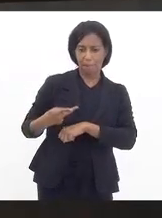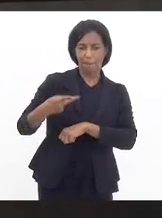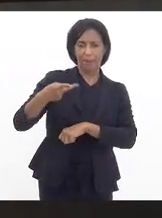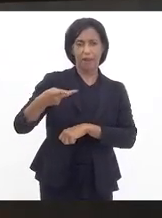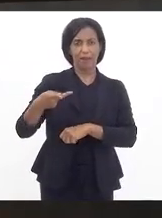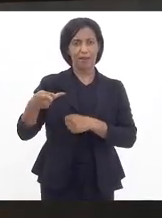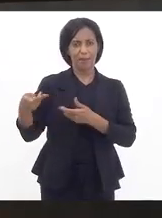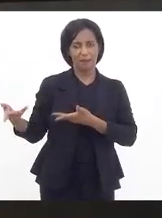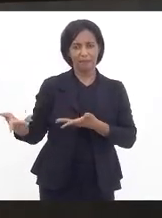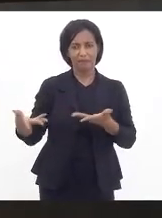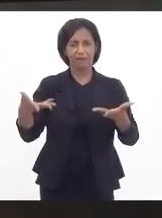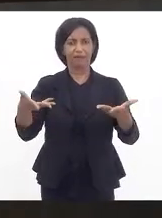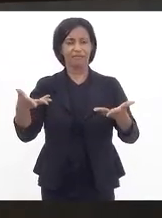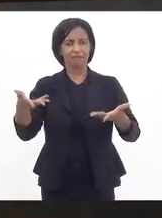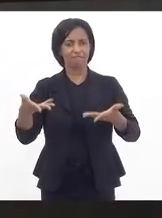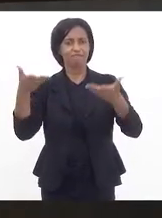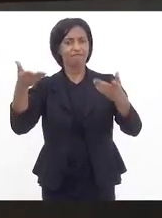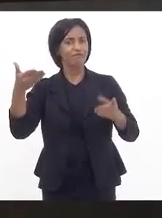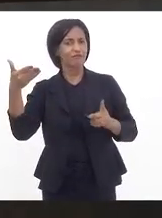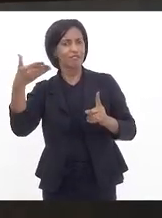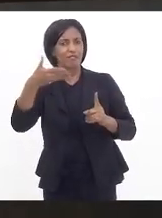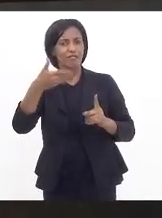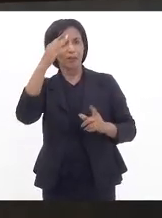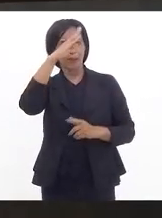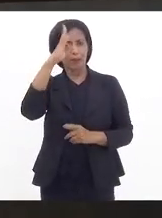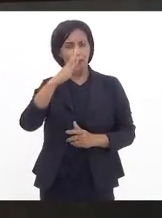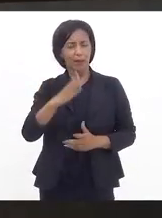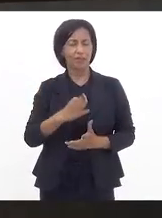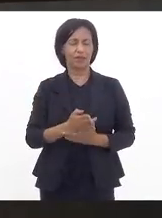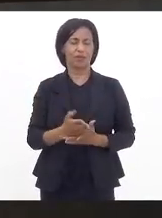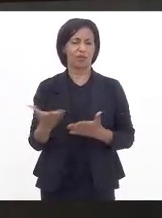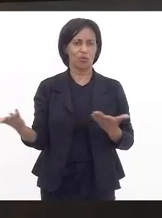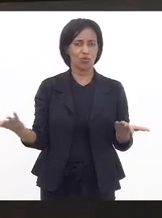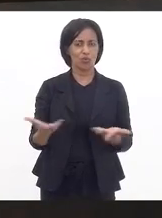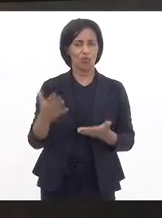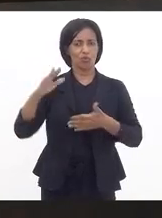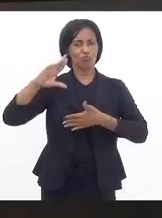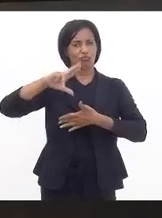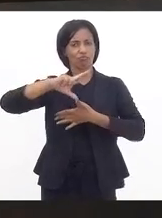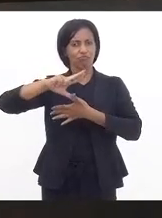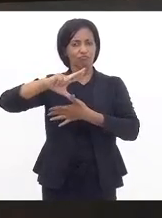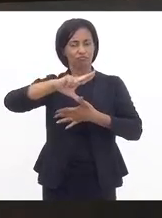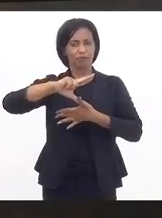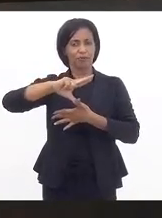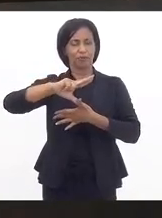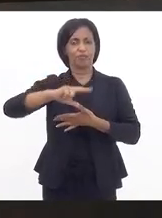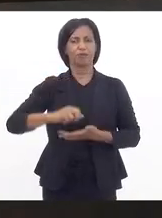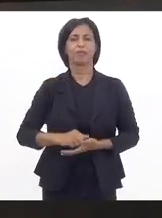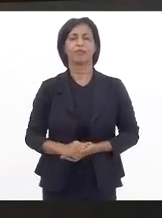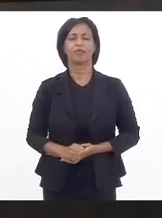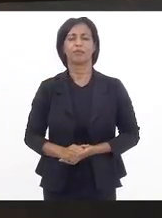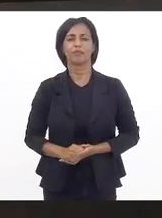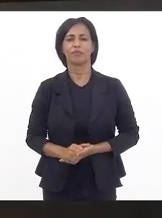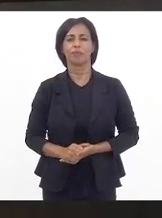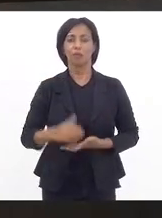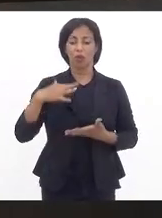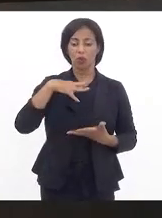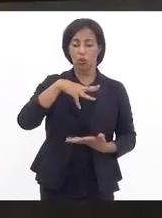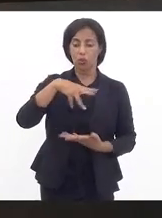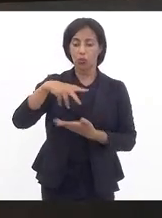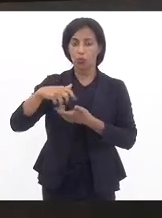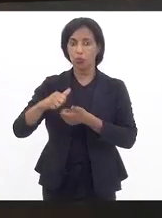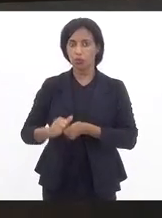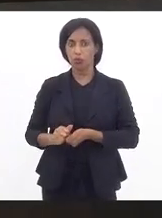gente a nossa Grande e esse ano Brasil na América Latina no